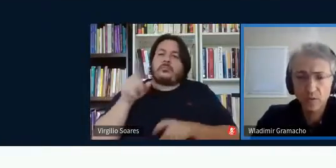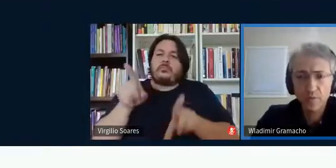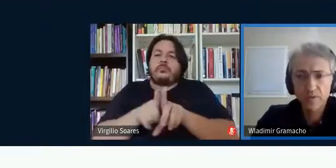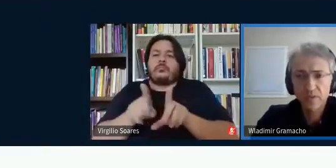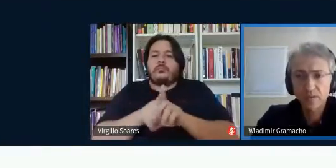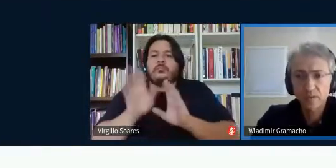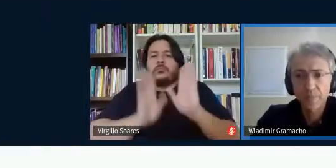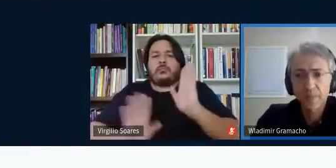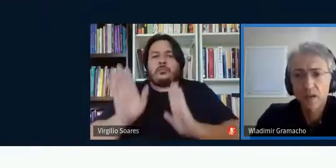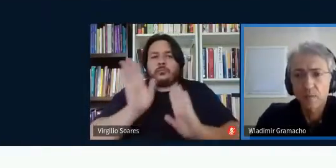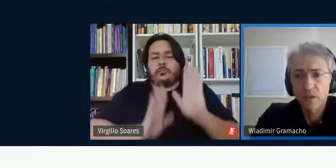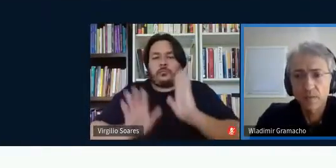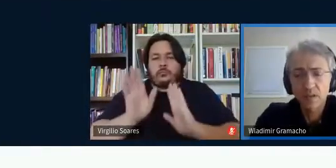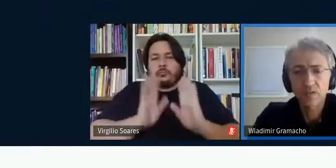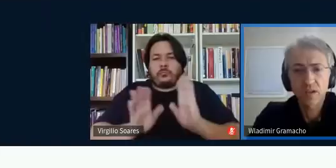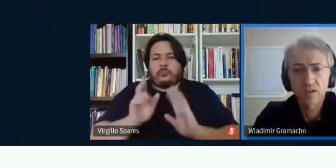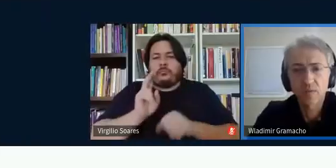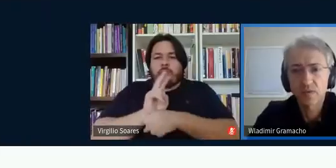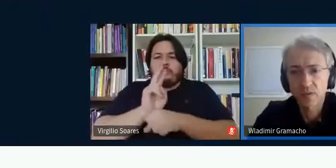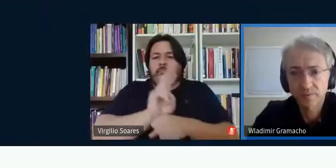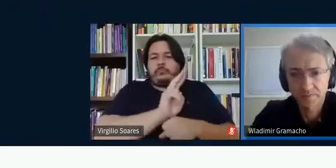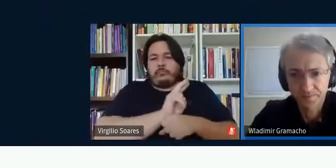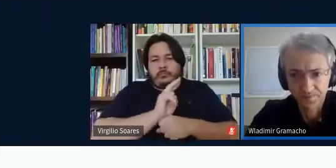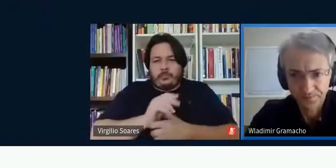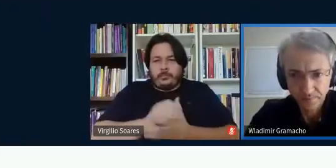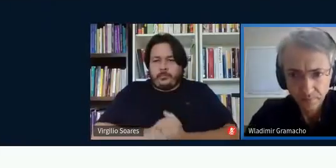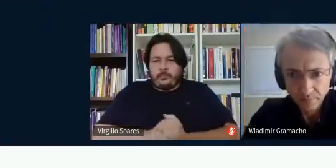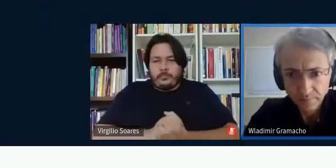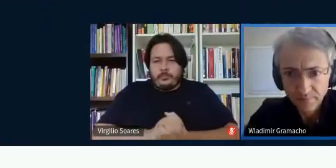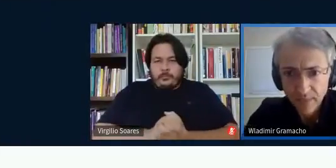a prevenção. Pode passar o seguinte, professora?